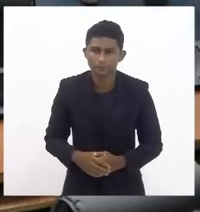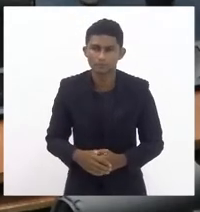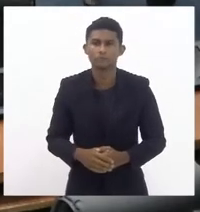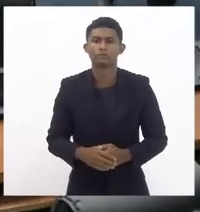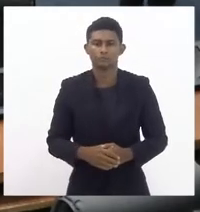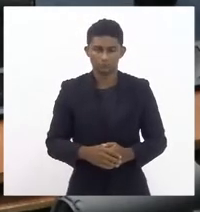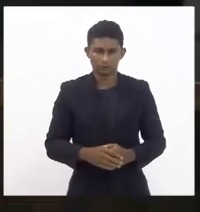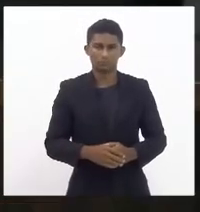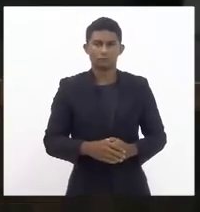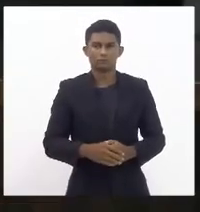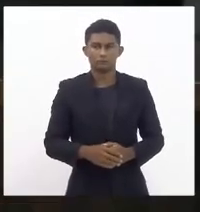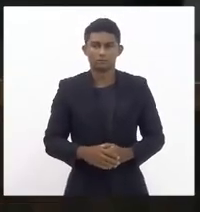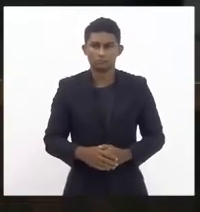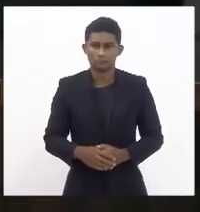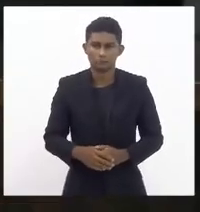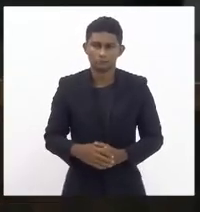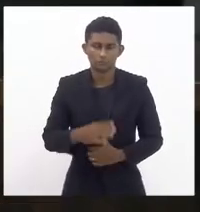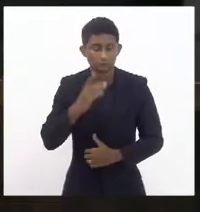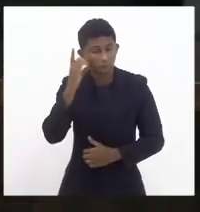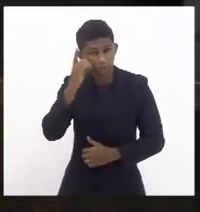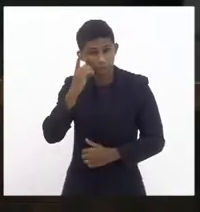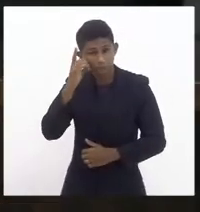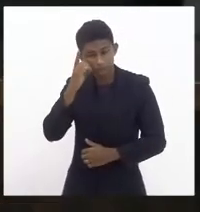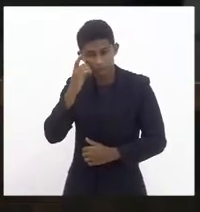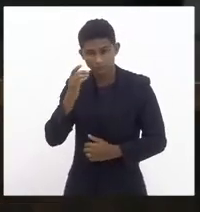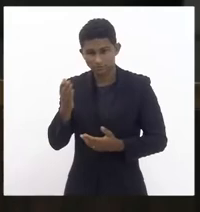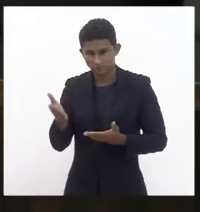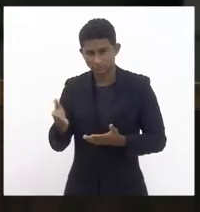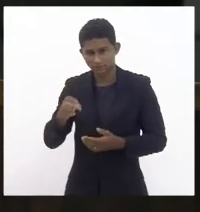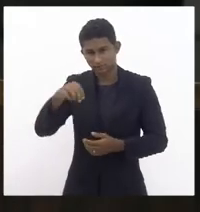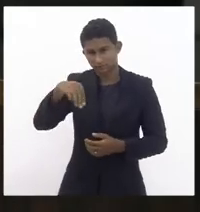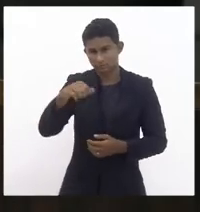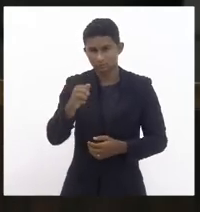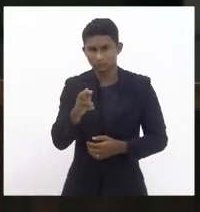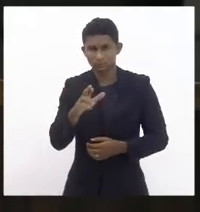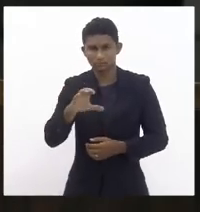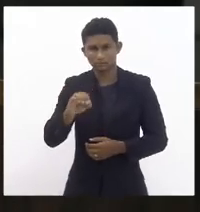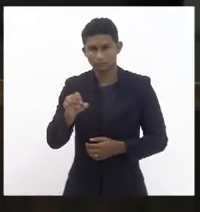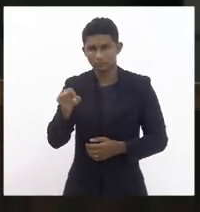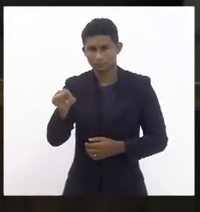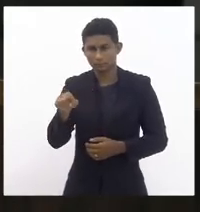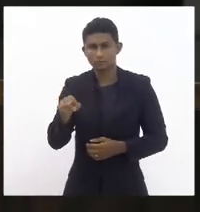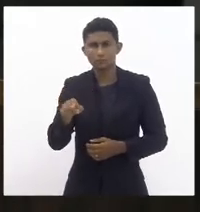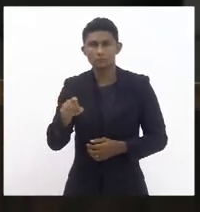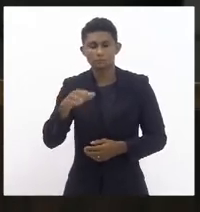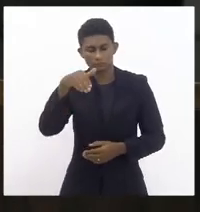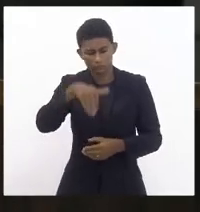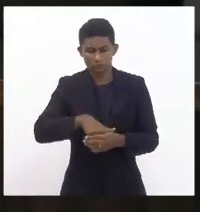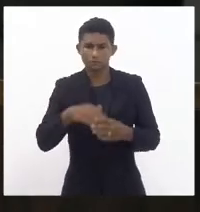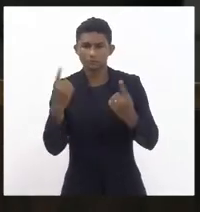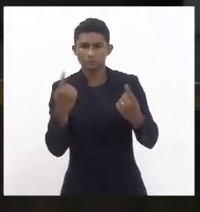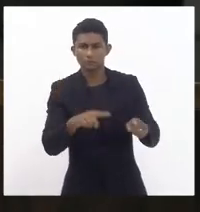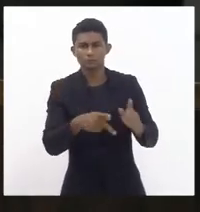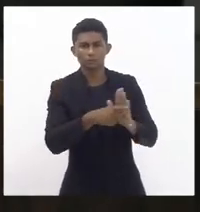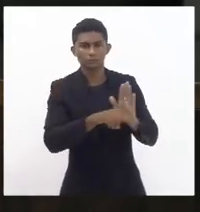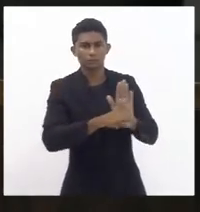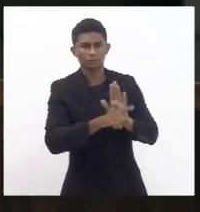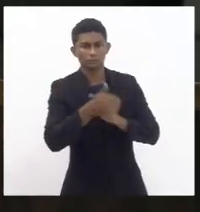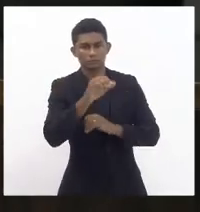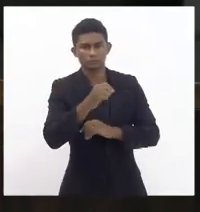o deputado Deputado Marcio Roberto ficar dando voto contrário ao projeto